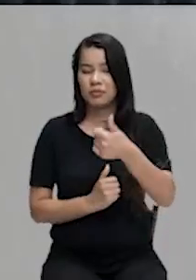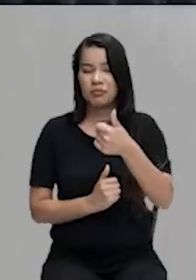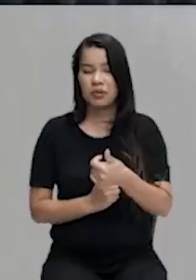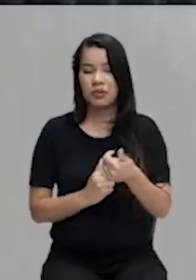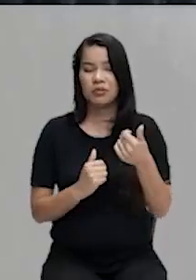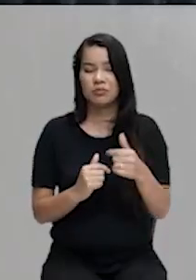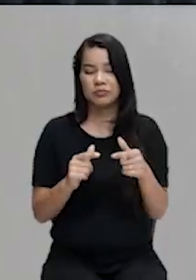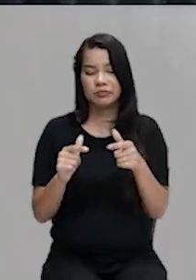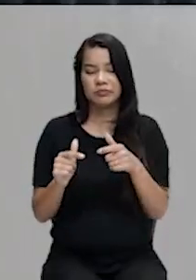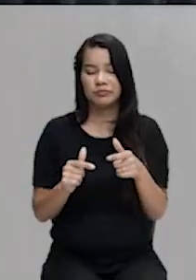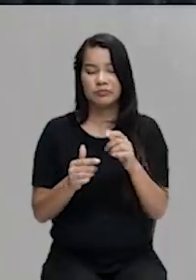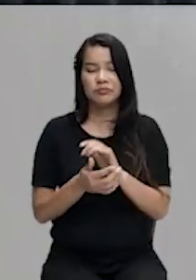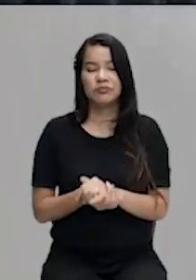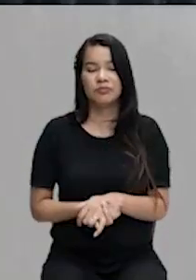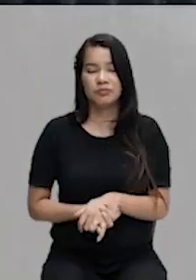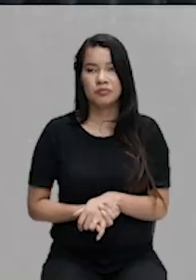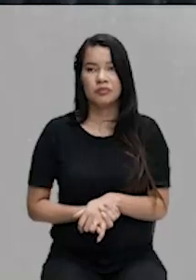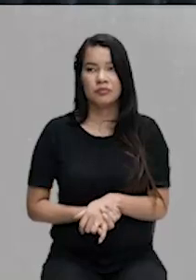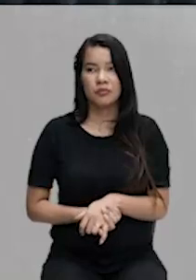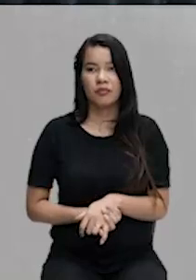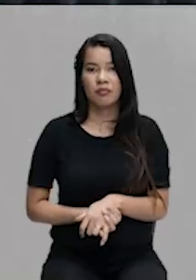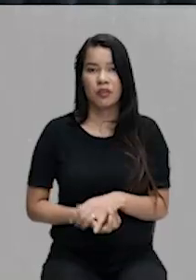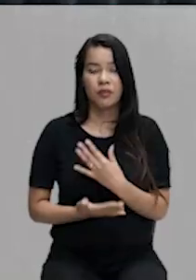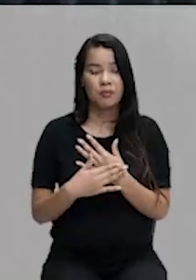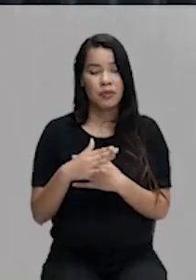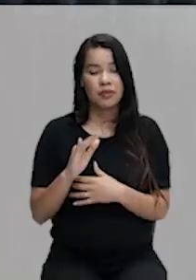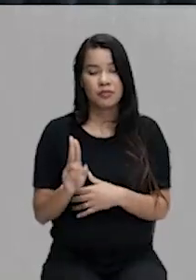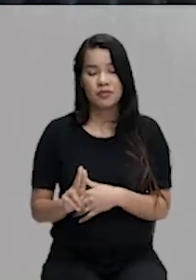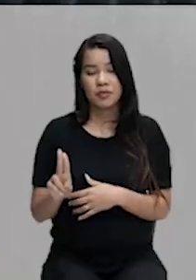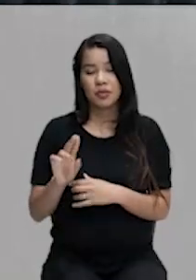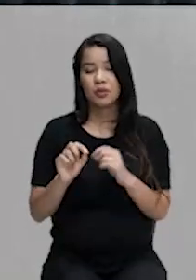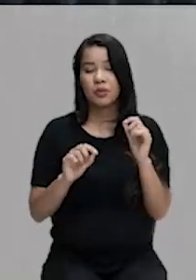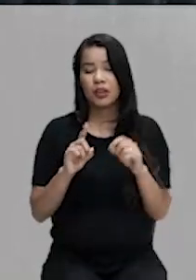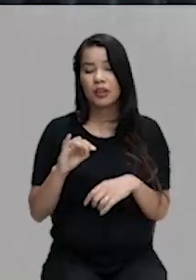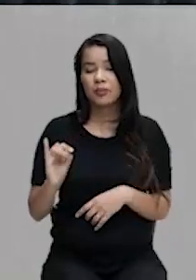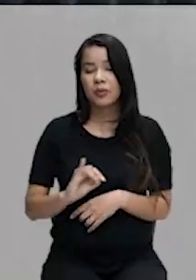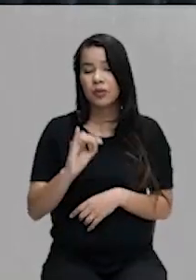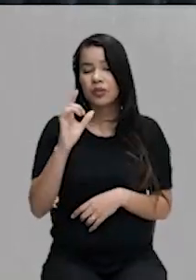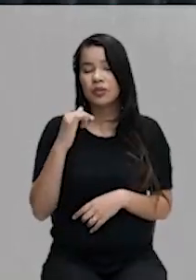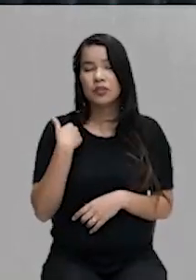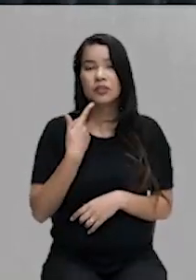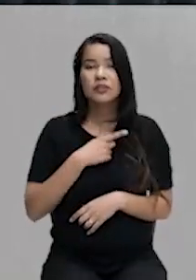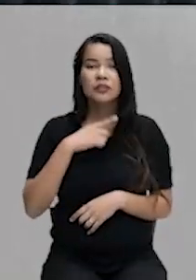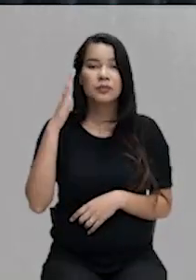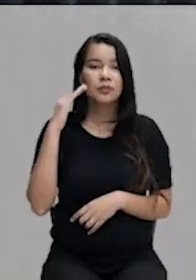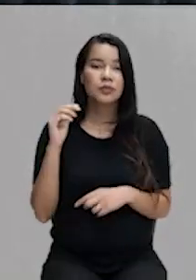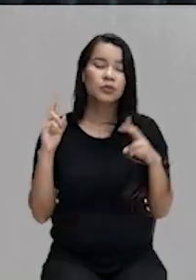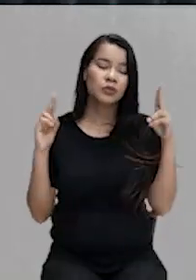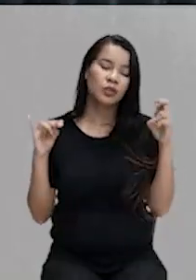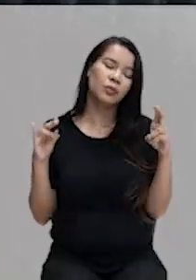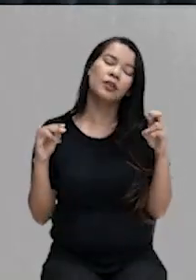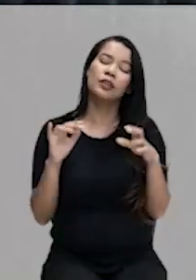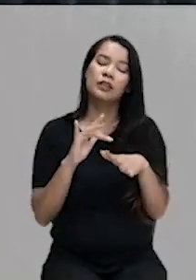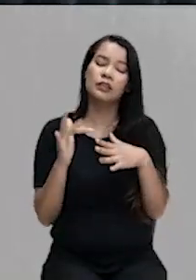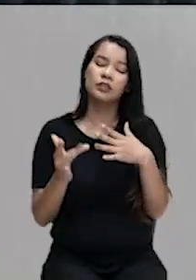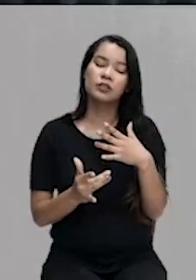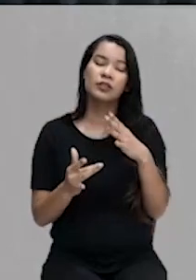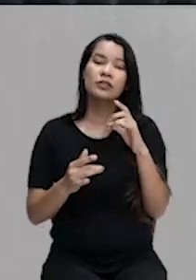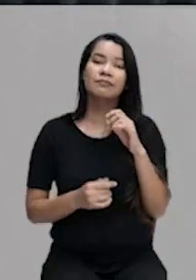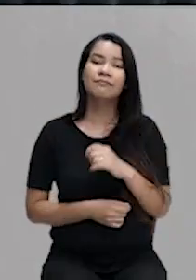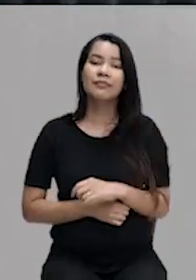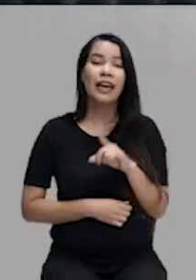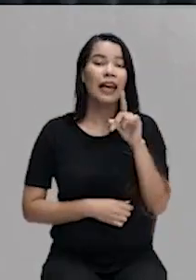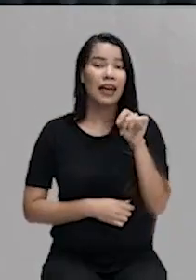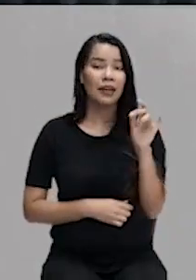lidera o ranking. O que é importante a gente saber sobre essas redes sociais? O importante saber é que cada rede possui